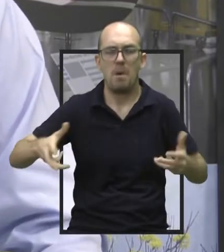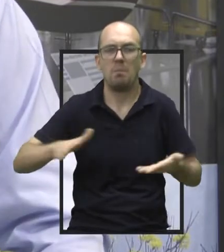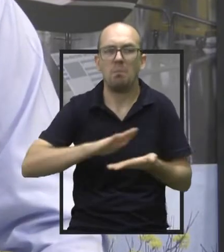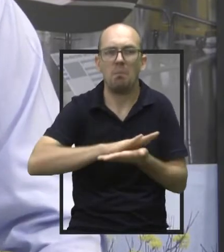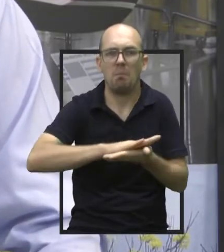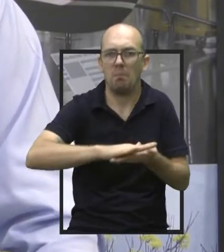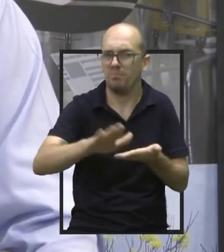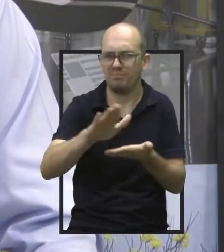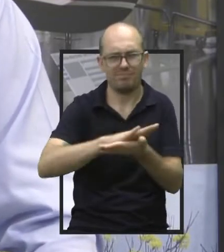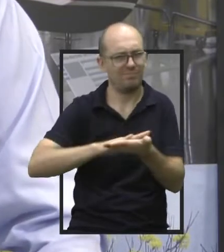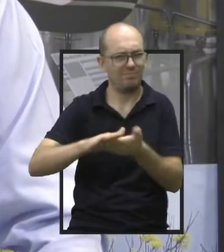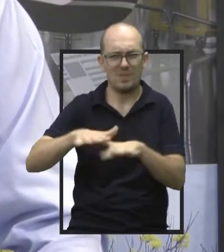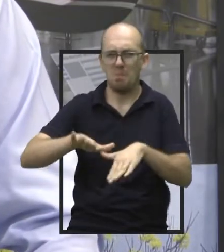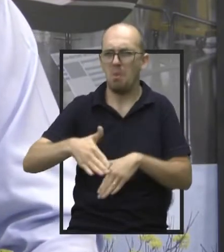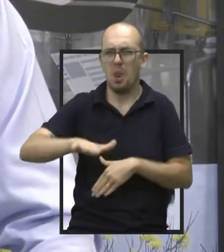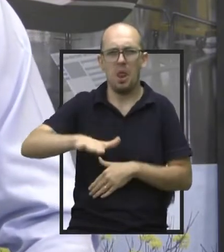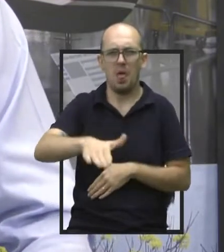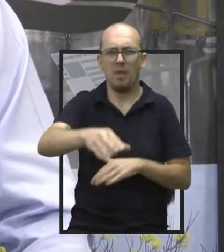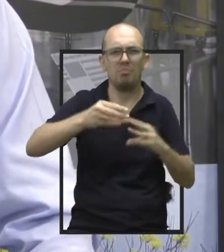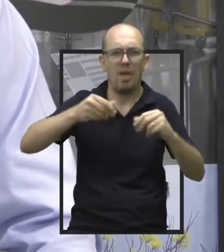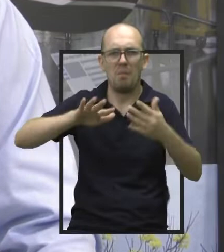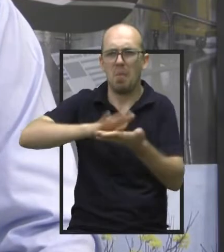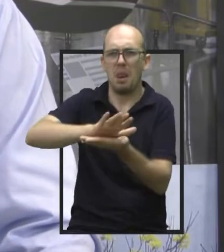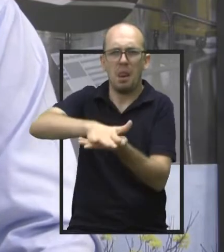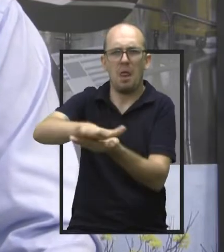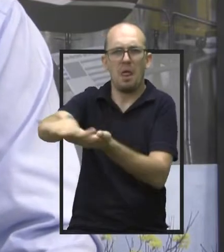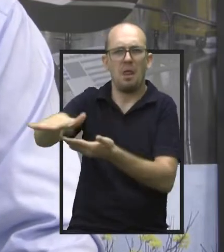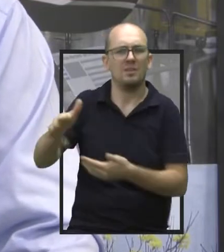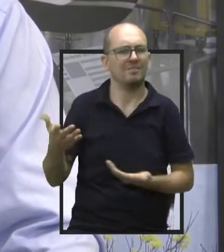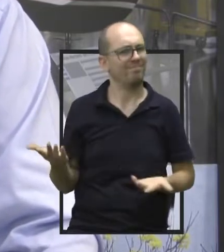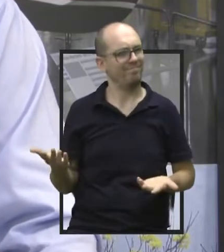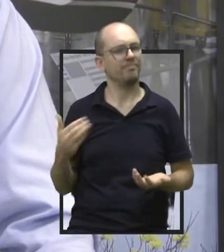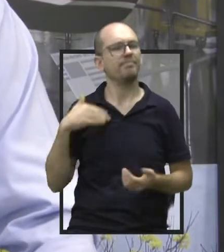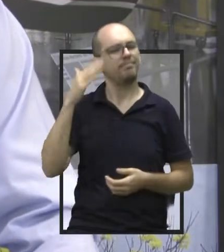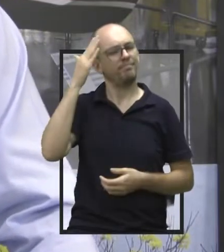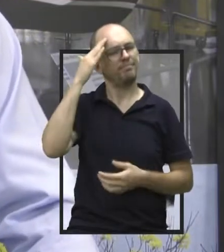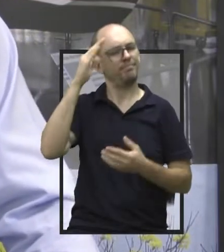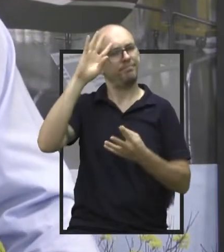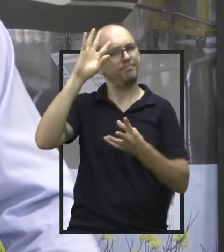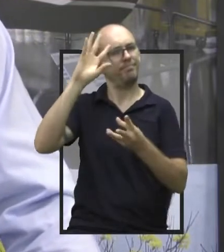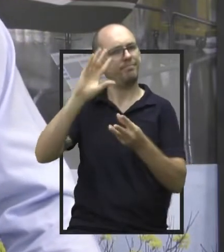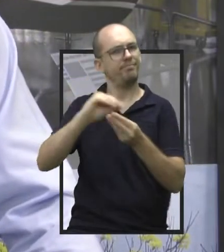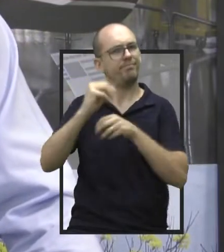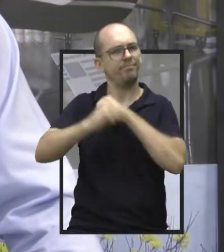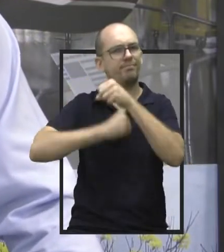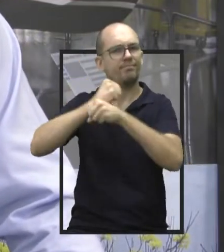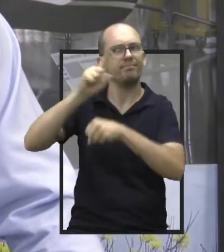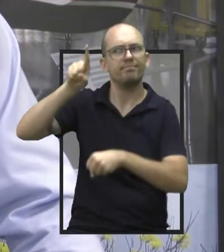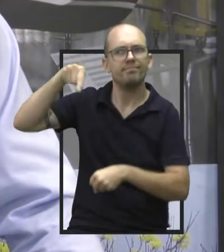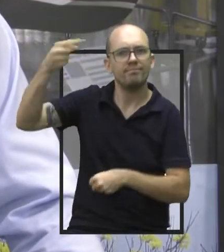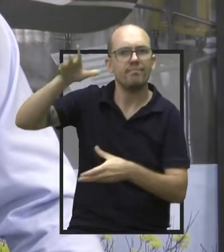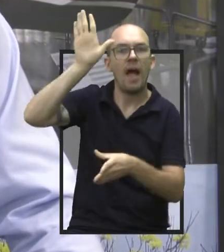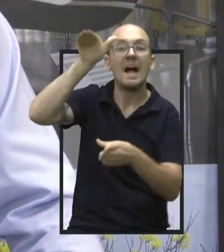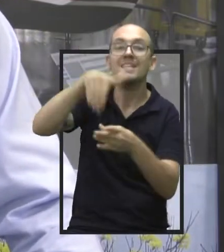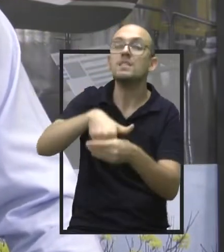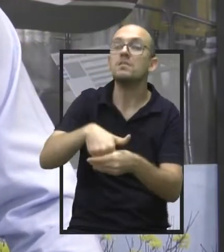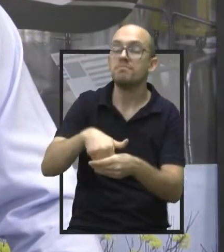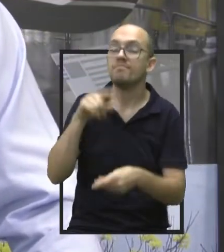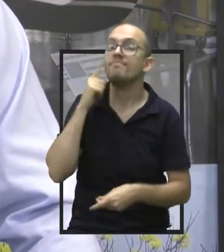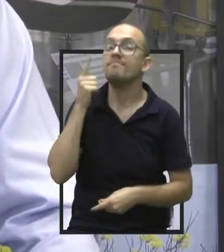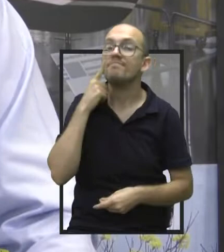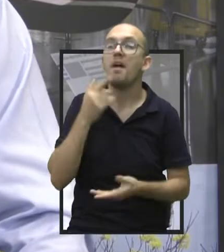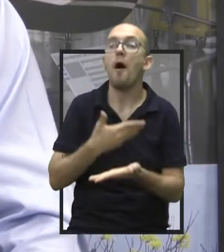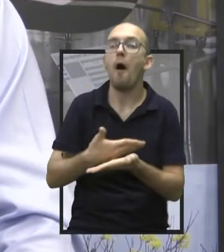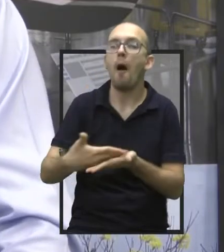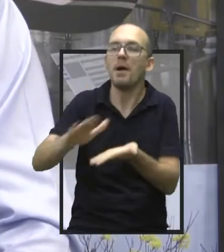em péssimo estado de conservação. Eu sei que o ano que vem a eleição está aí. E aí começa a se arrumar